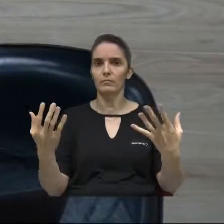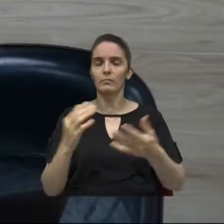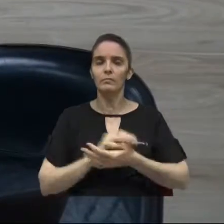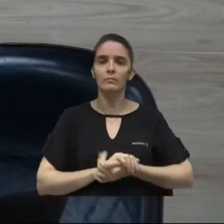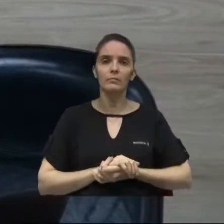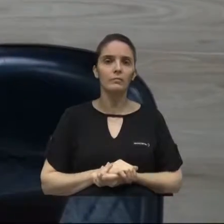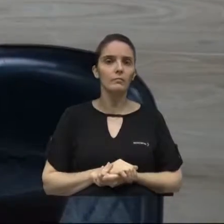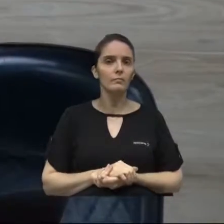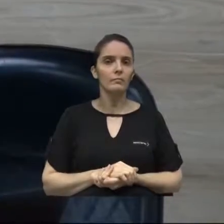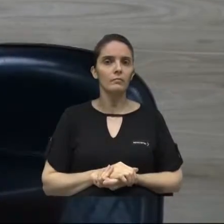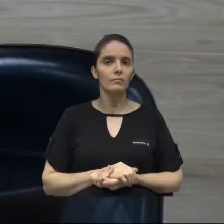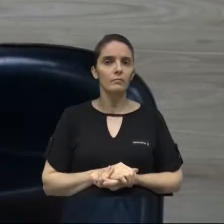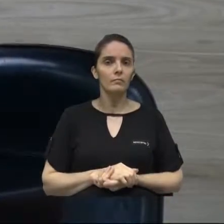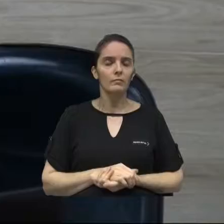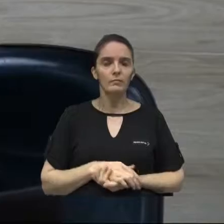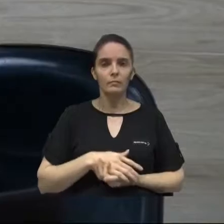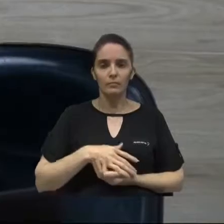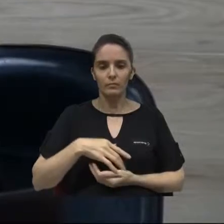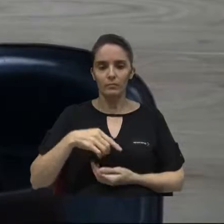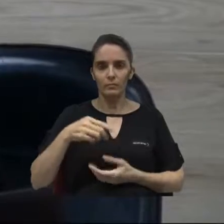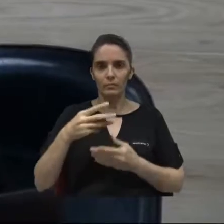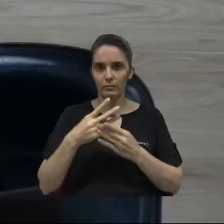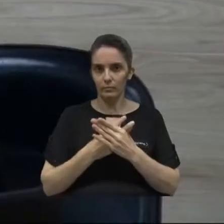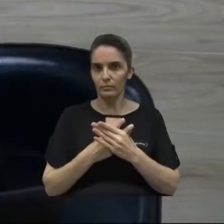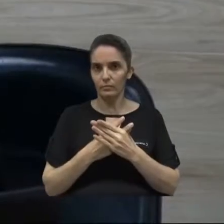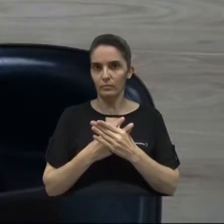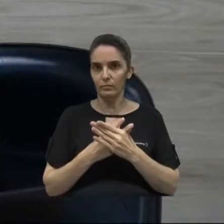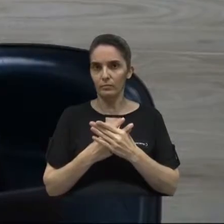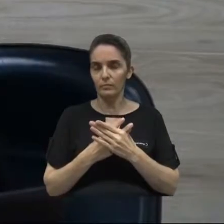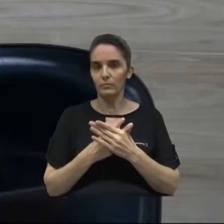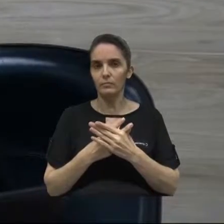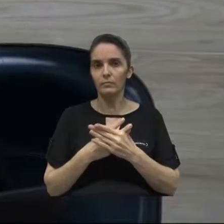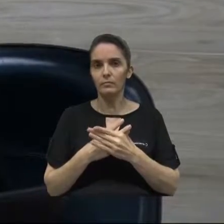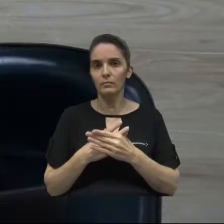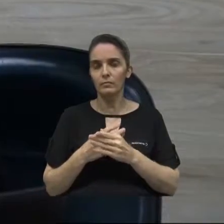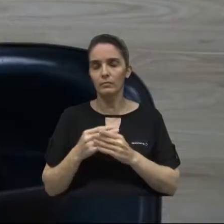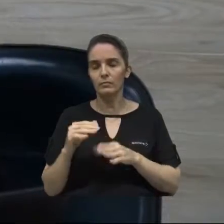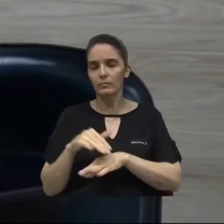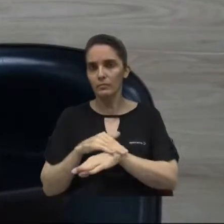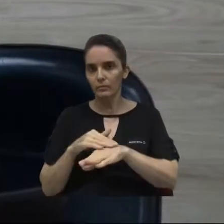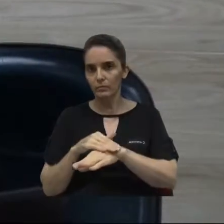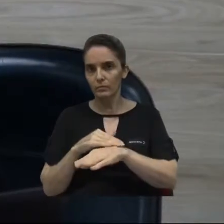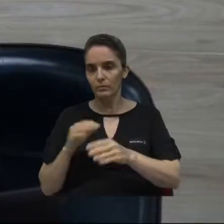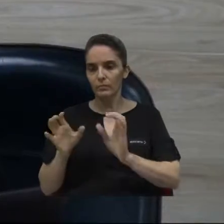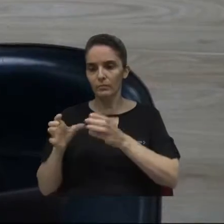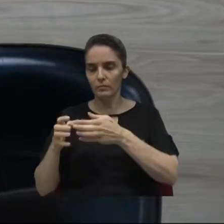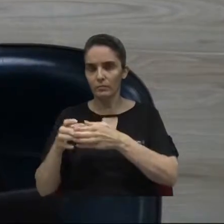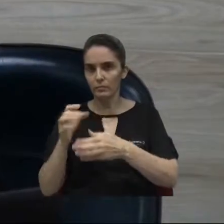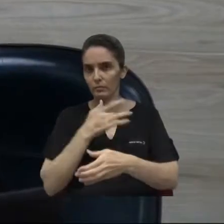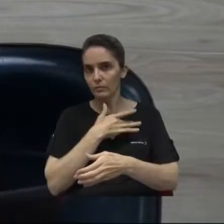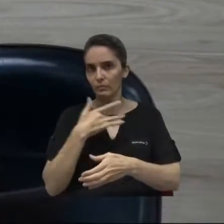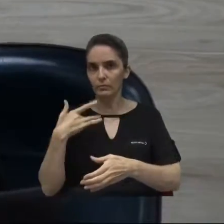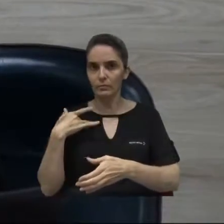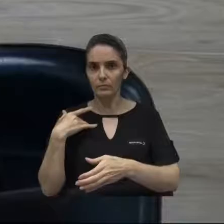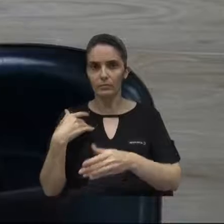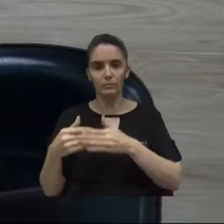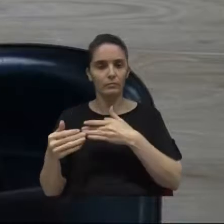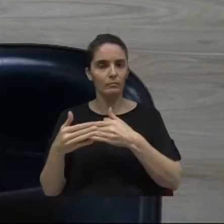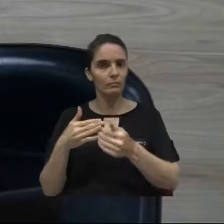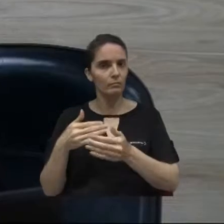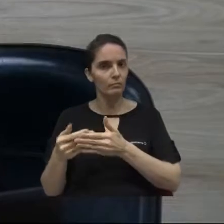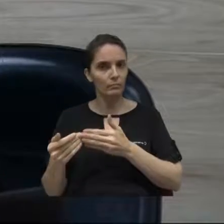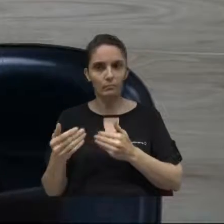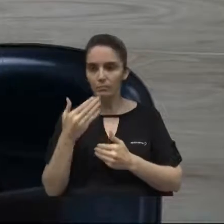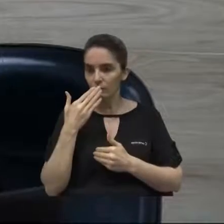Tenho certeza que essa casa, se procurar da Comissão de Saúde, com qualquer tipo de reivindicação de que